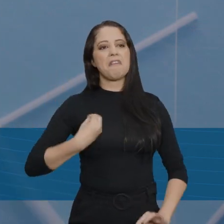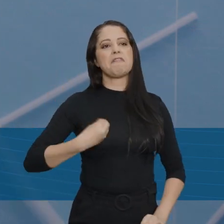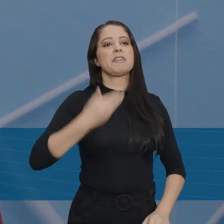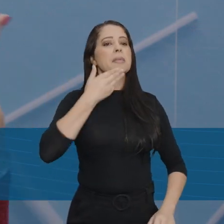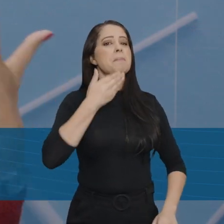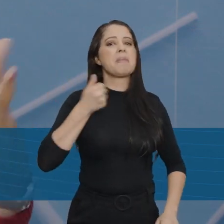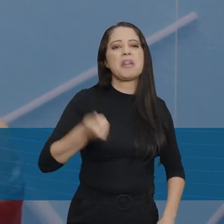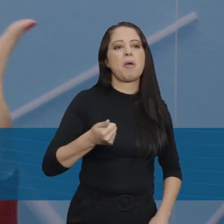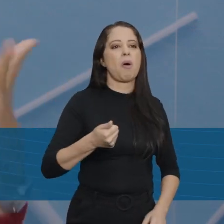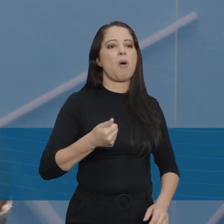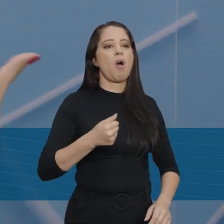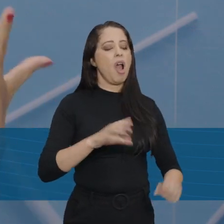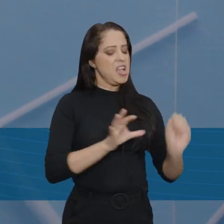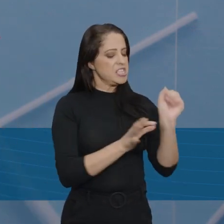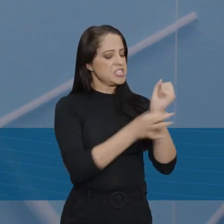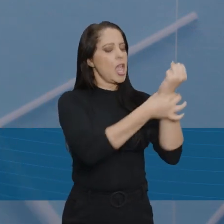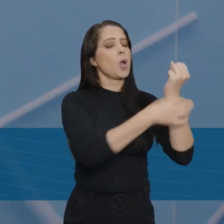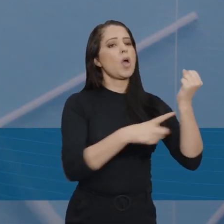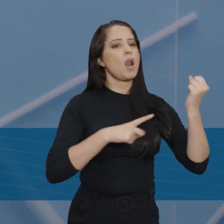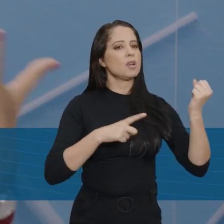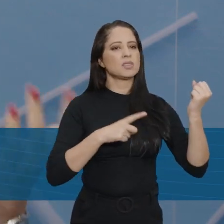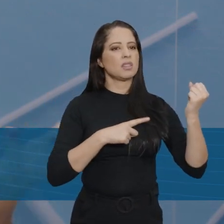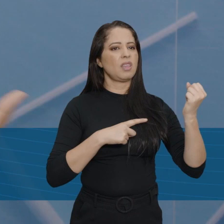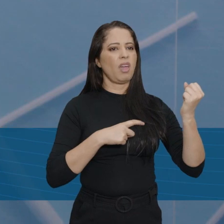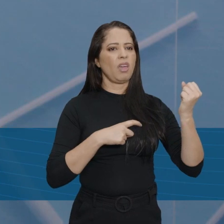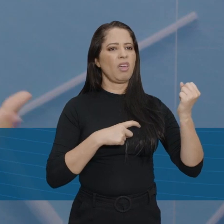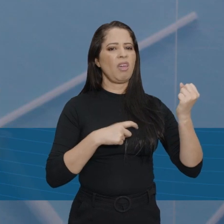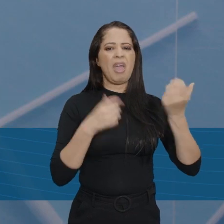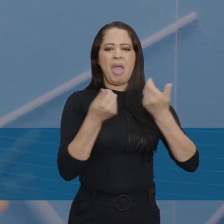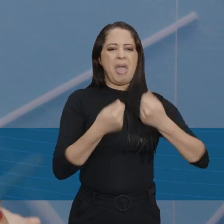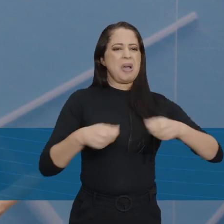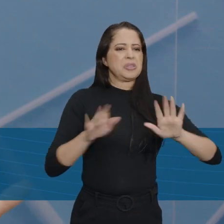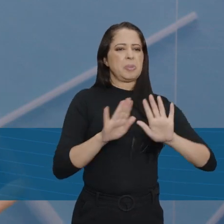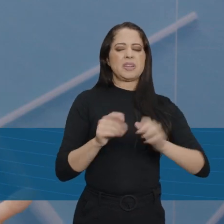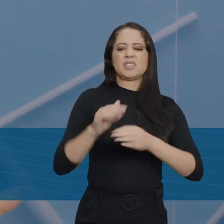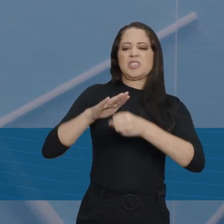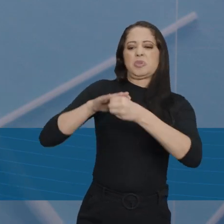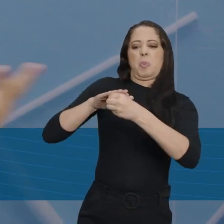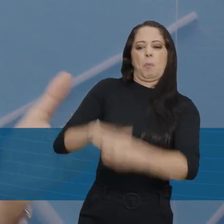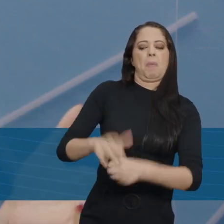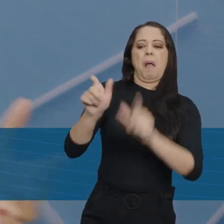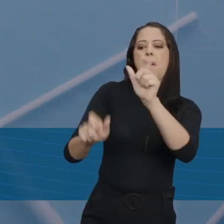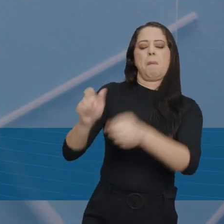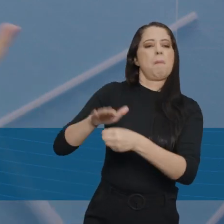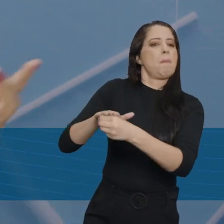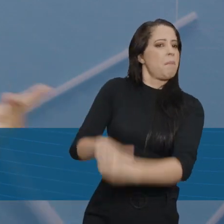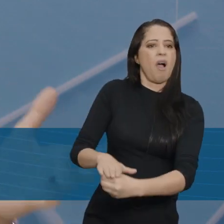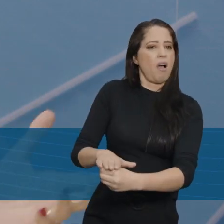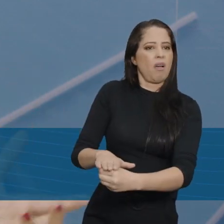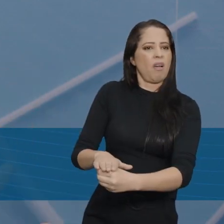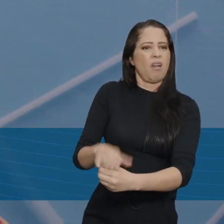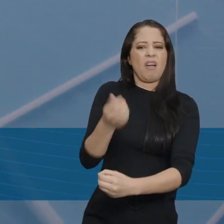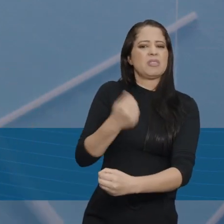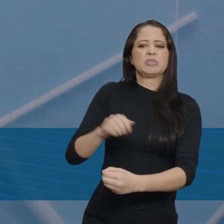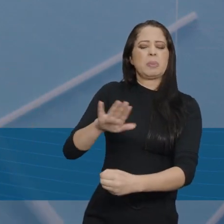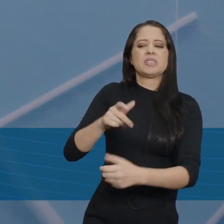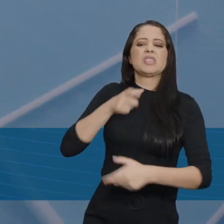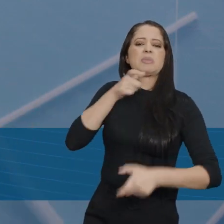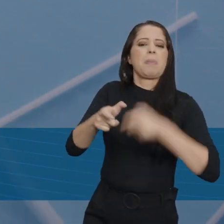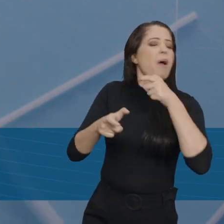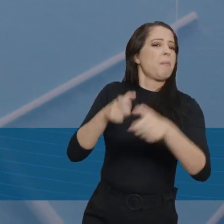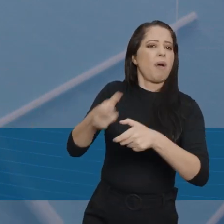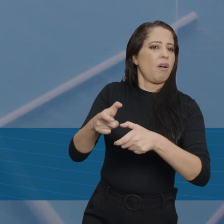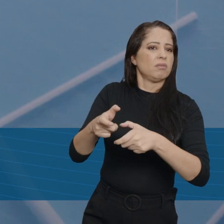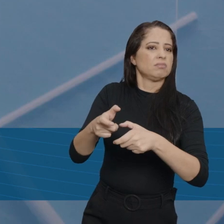vida dela e confia, né, no que ela pode fazer, confia no trabalho, enfim, nos valores dela, ela